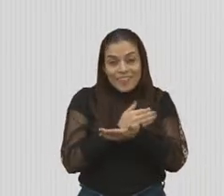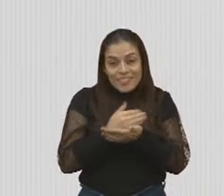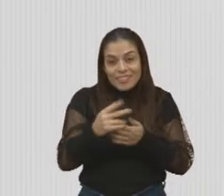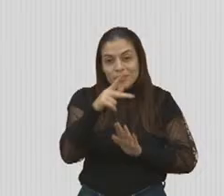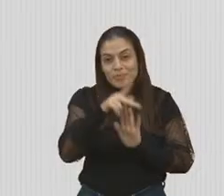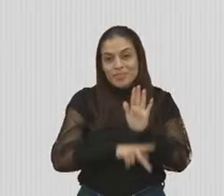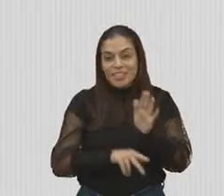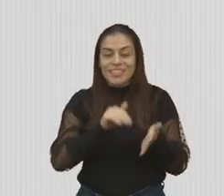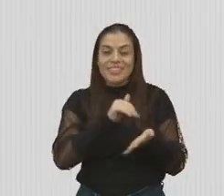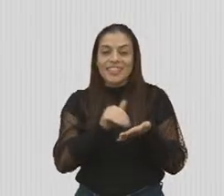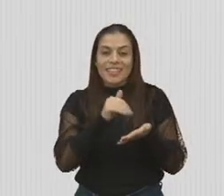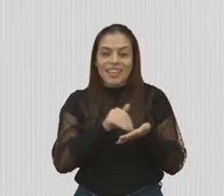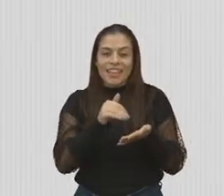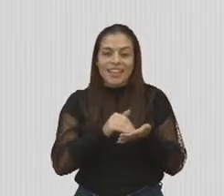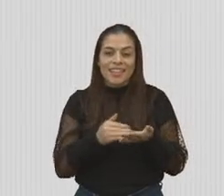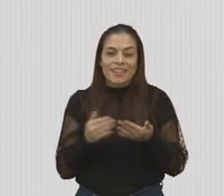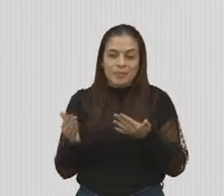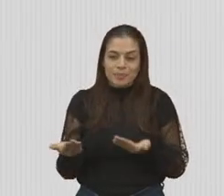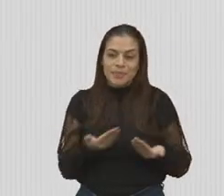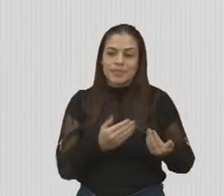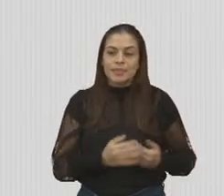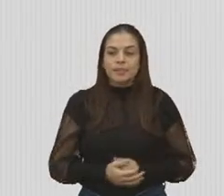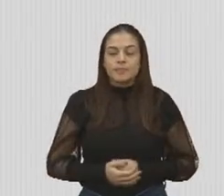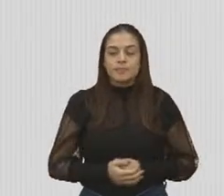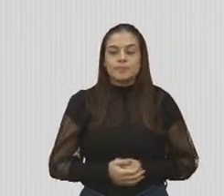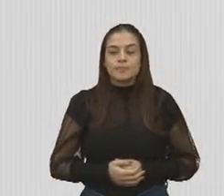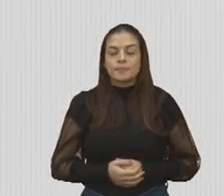projetos das secretarias. Pode passar, por gentileza.